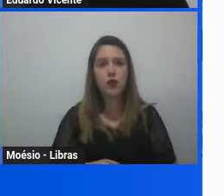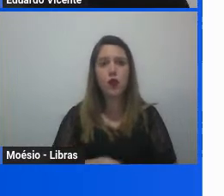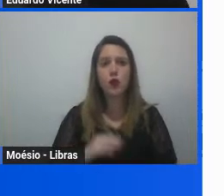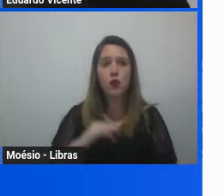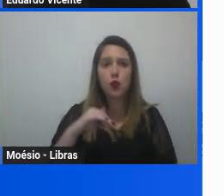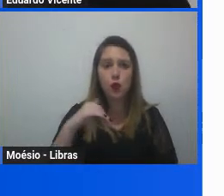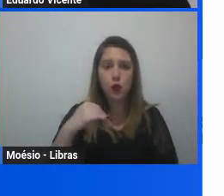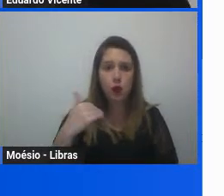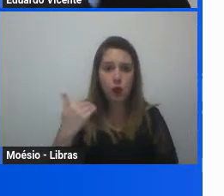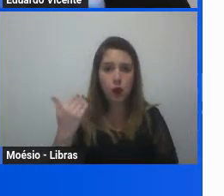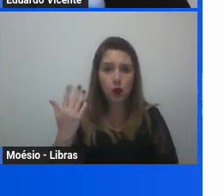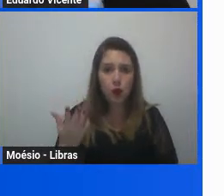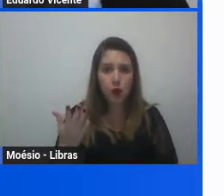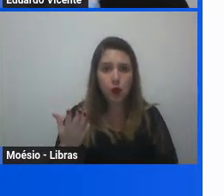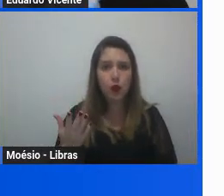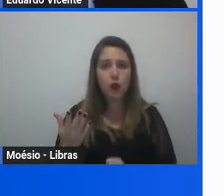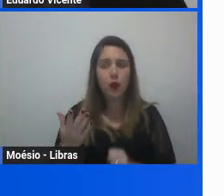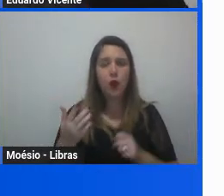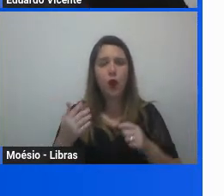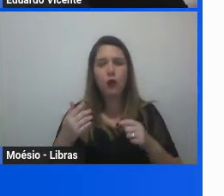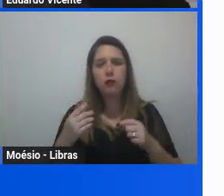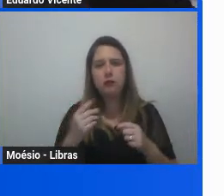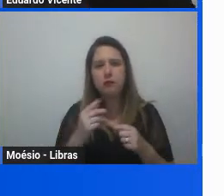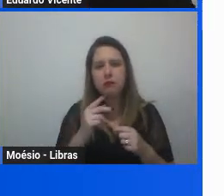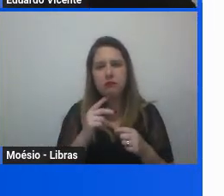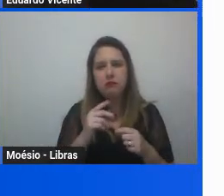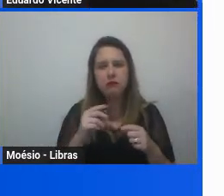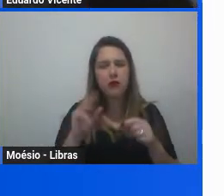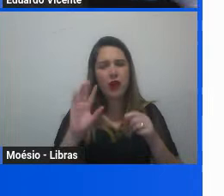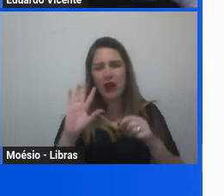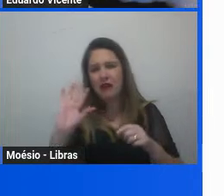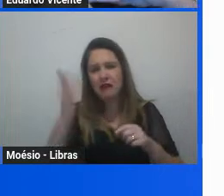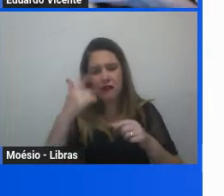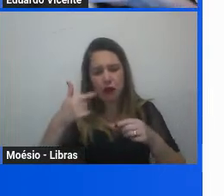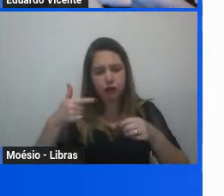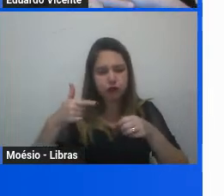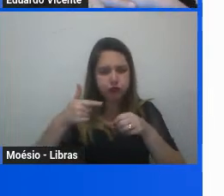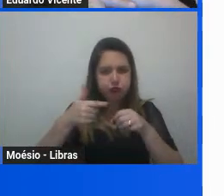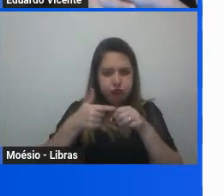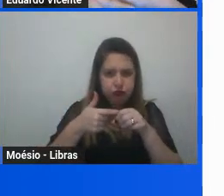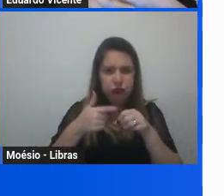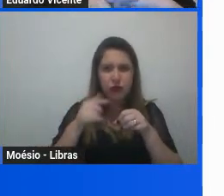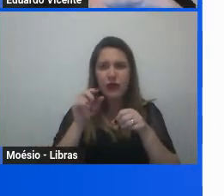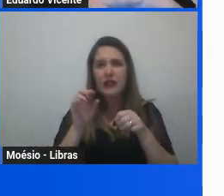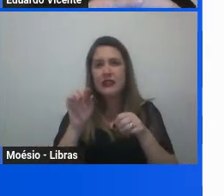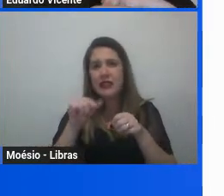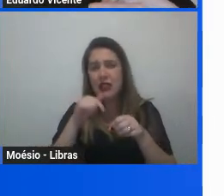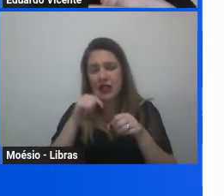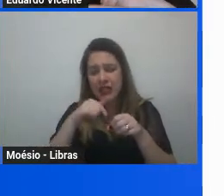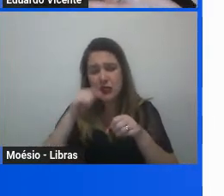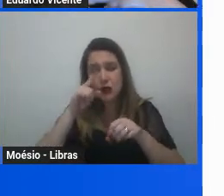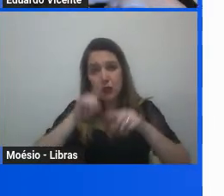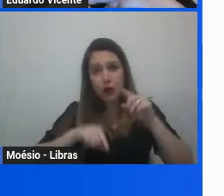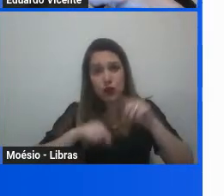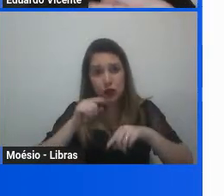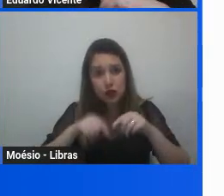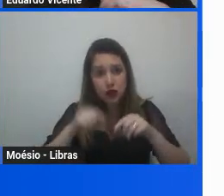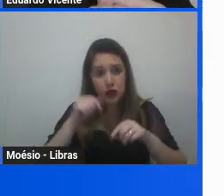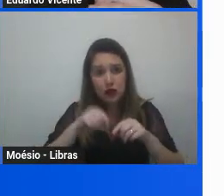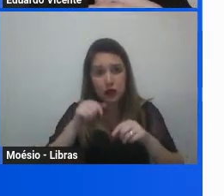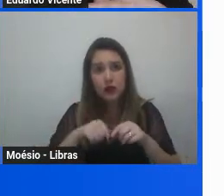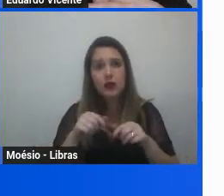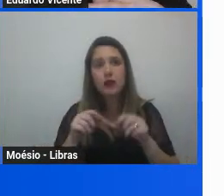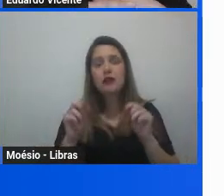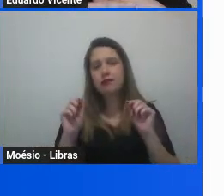algo é perfurado, imagine que o vaso sanguíneo está sendo interrompido por este objeto e lesionou este